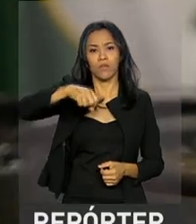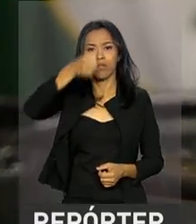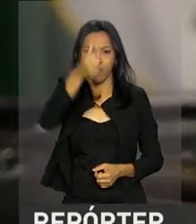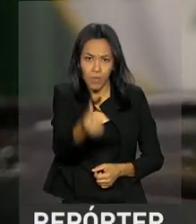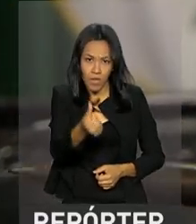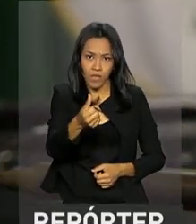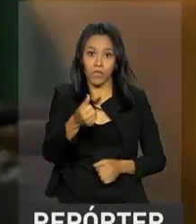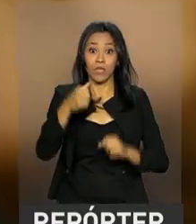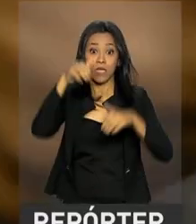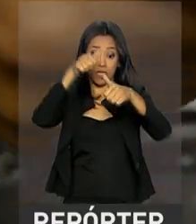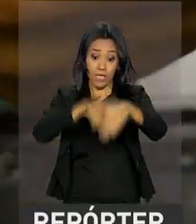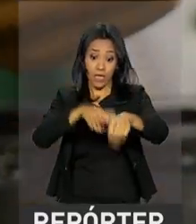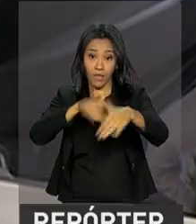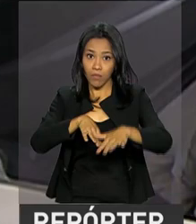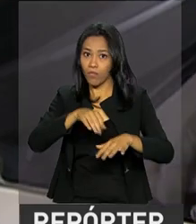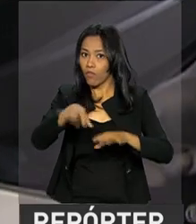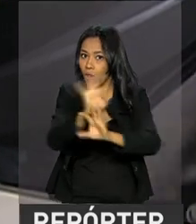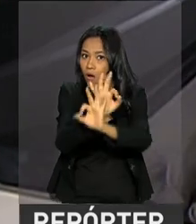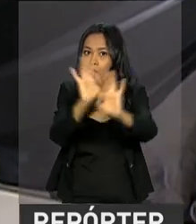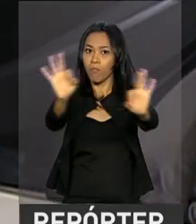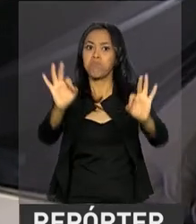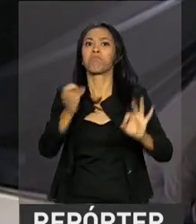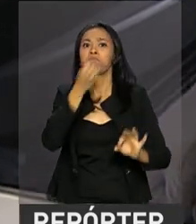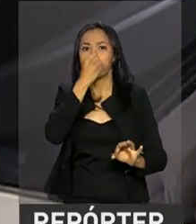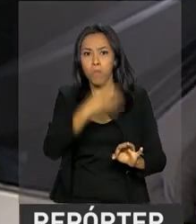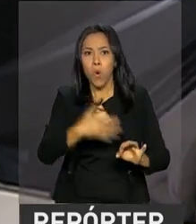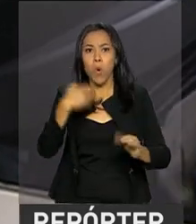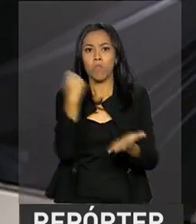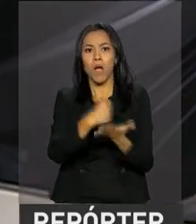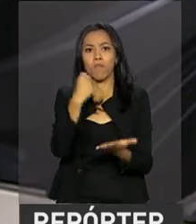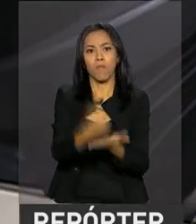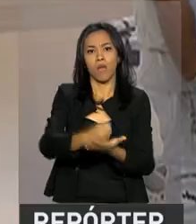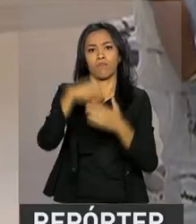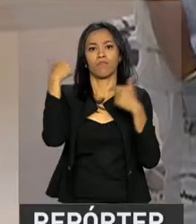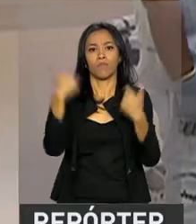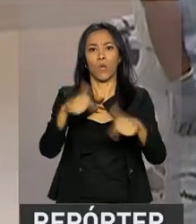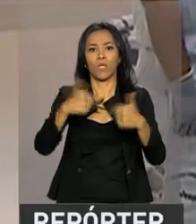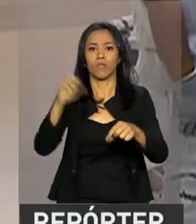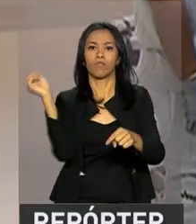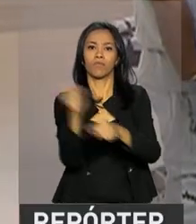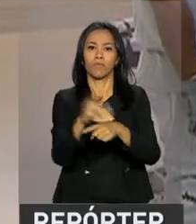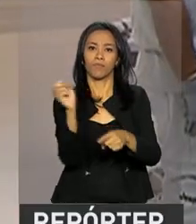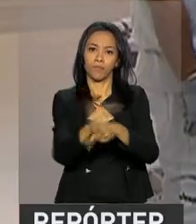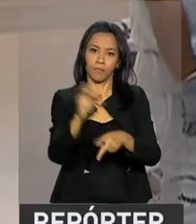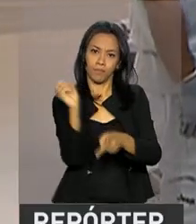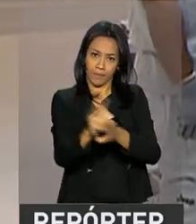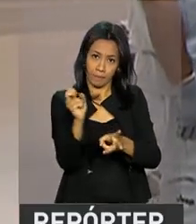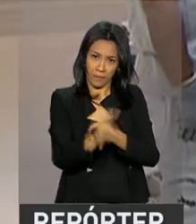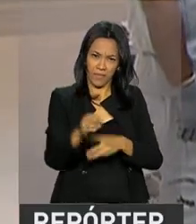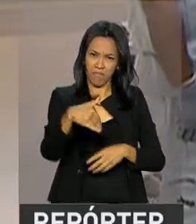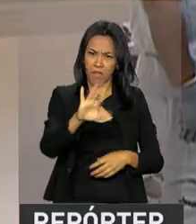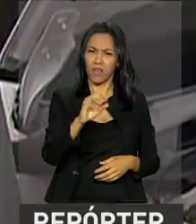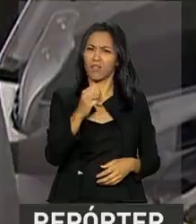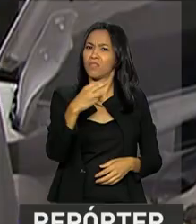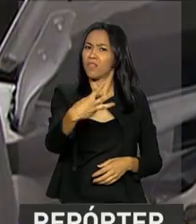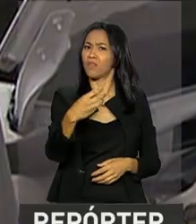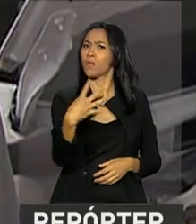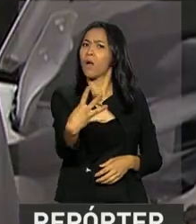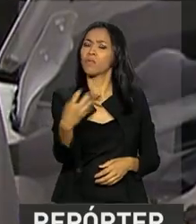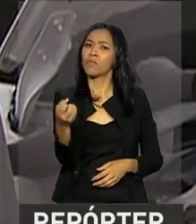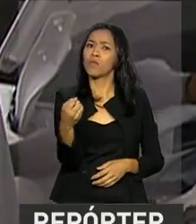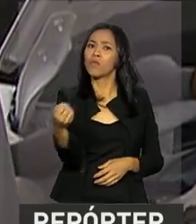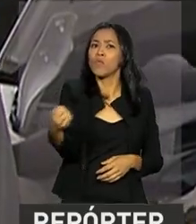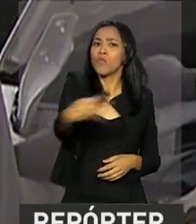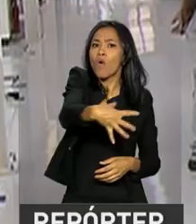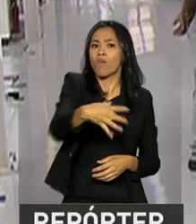setembro teve saldo positivo na criação de empregos com carteira assinada foram registradas mais de 34 mil novas vagas